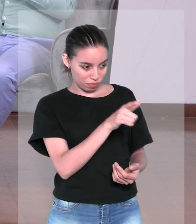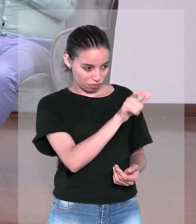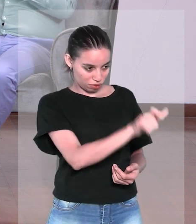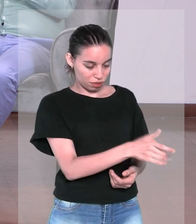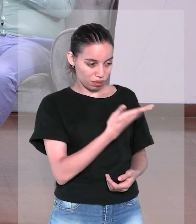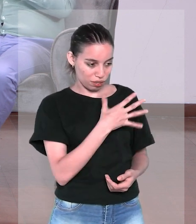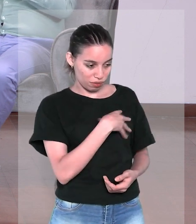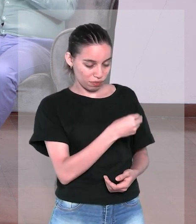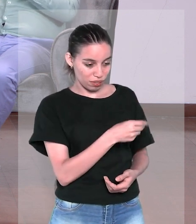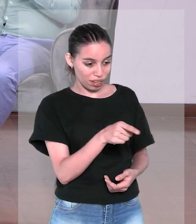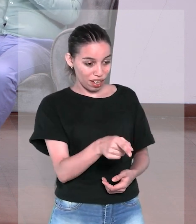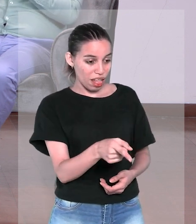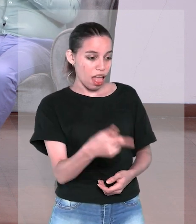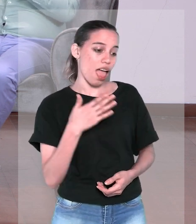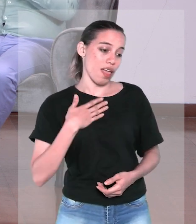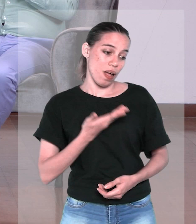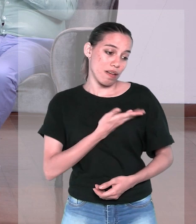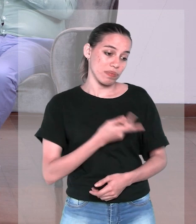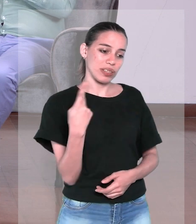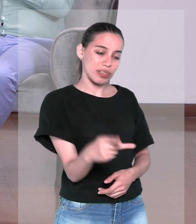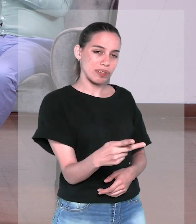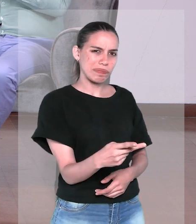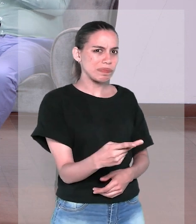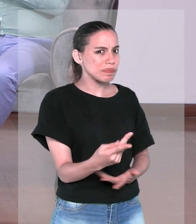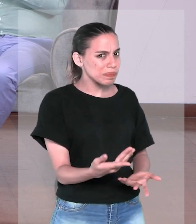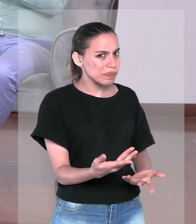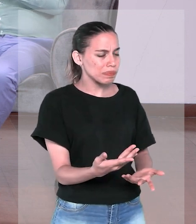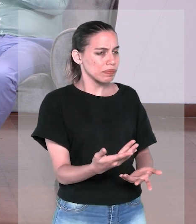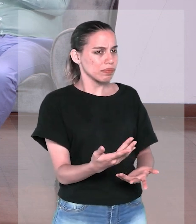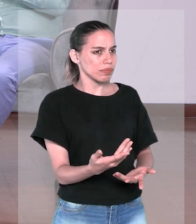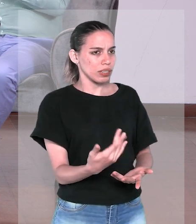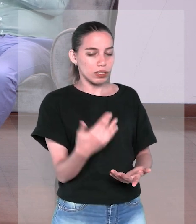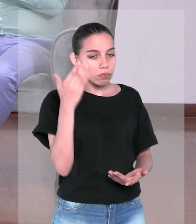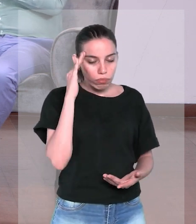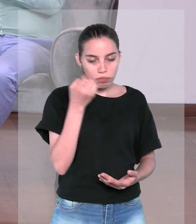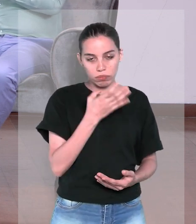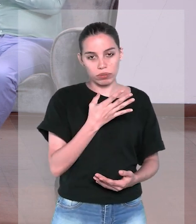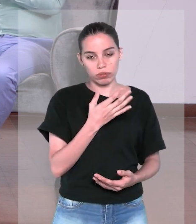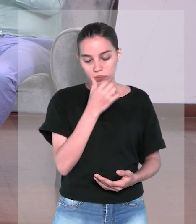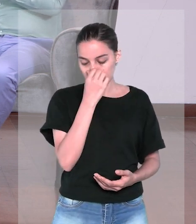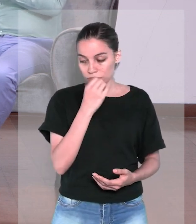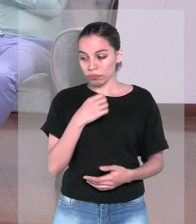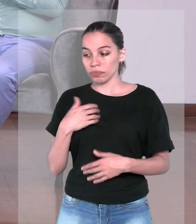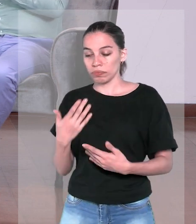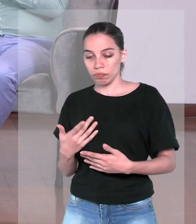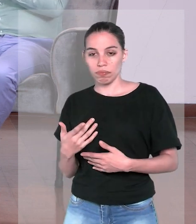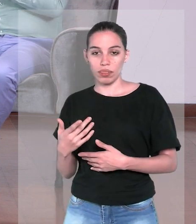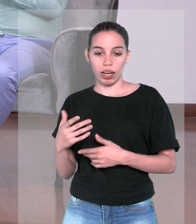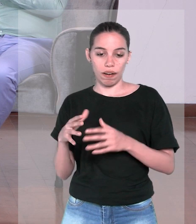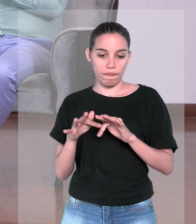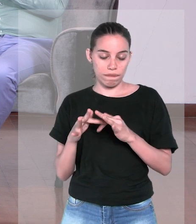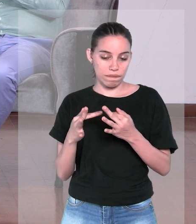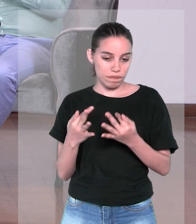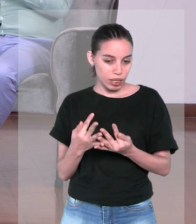como separar a amizade do amigo. Há uma ideia de que você é amigo, amiga do seu filho,